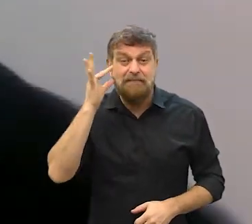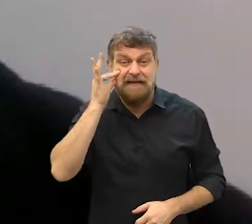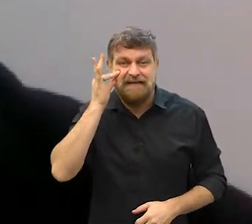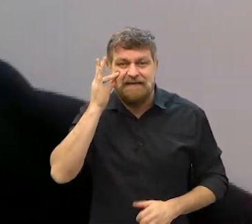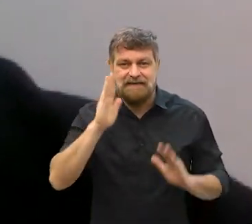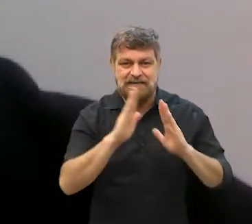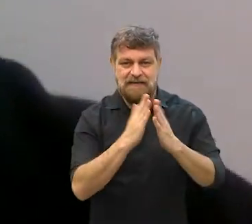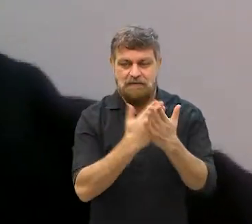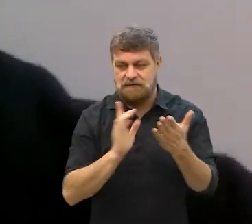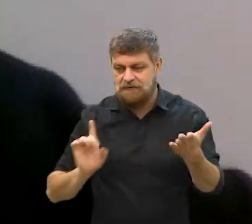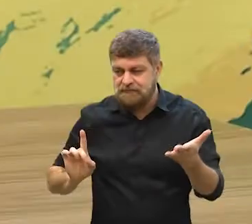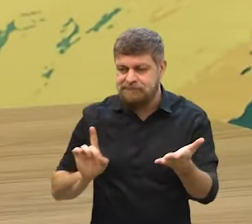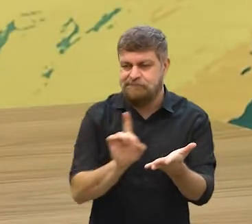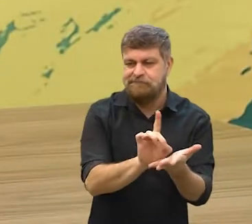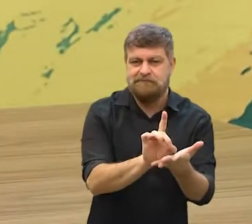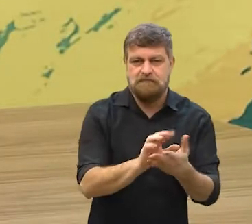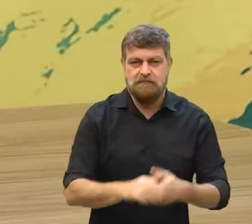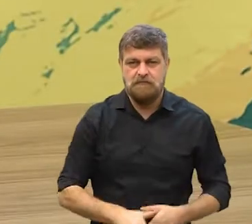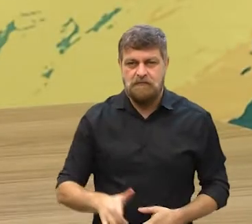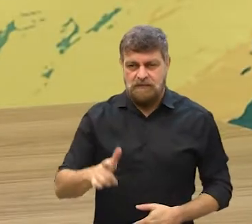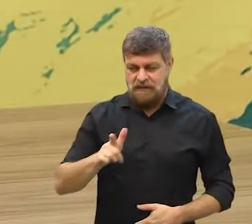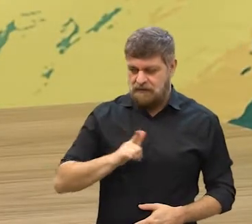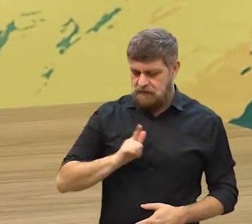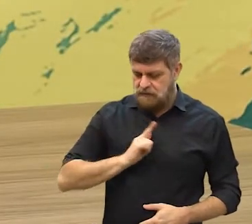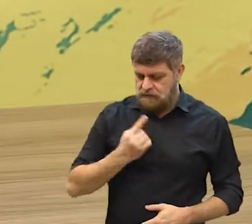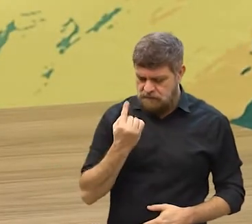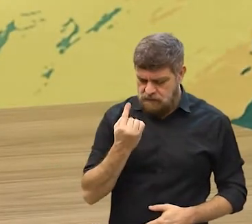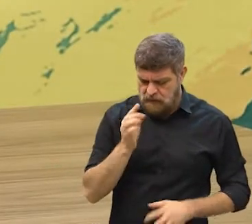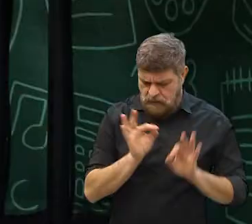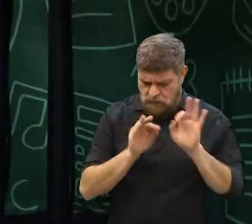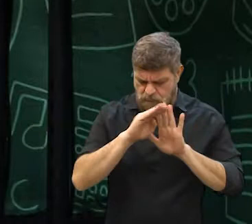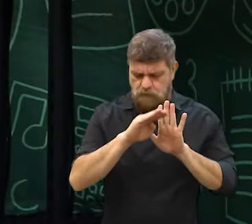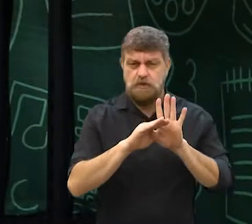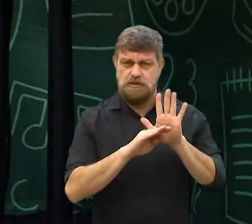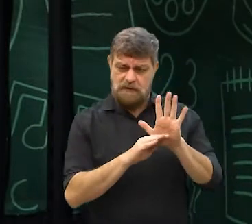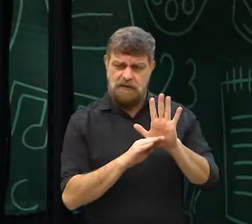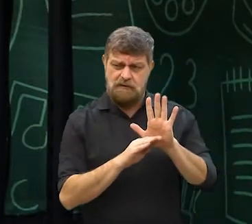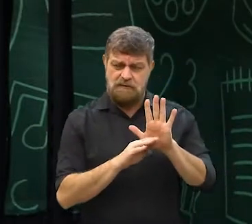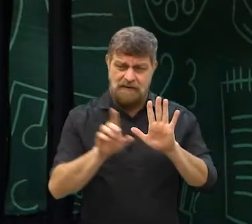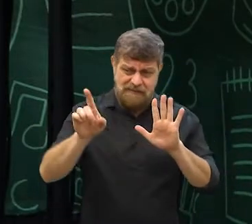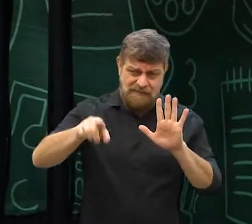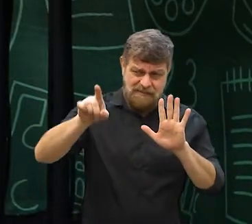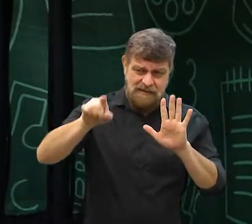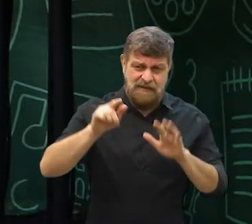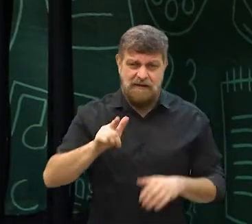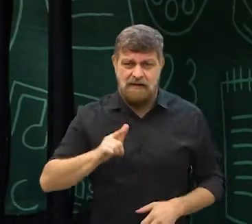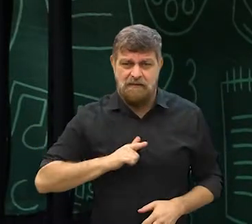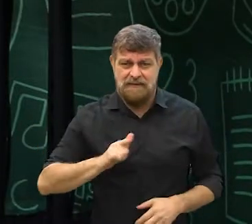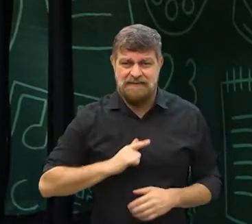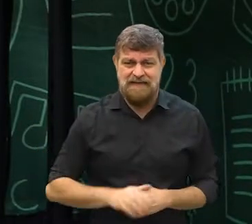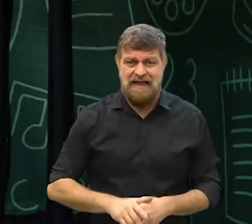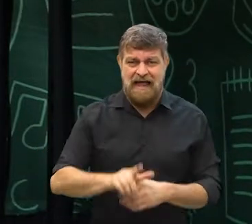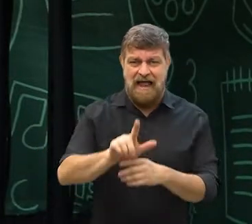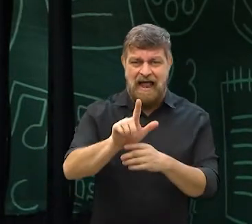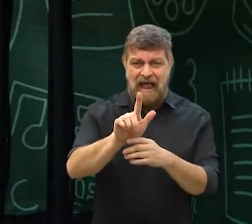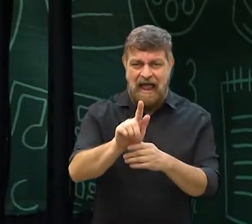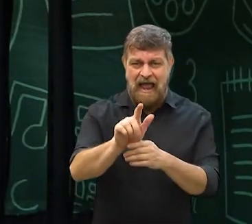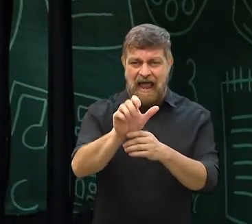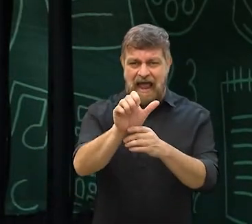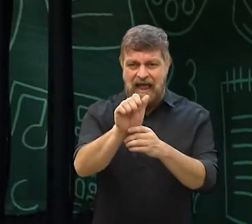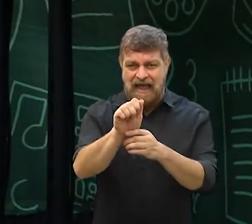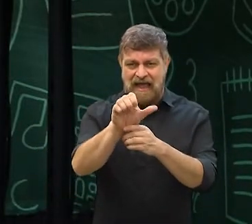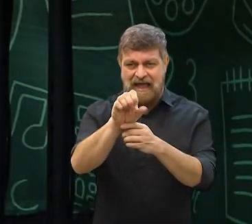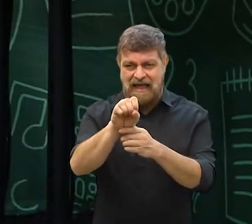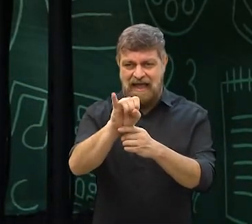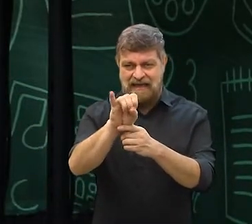né? Inclusive, houve um projeto, né, professor, para a formação de gasistas 100% de